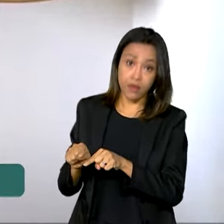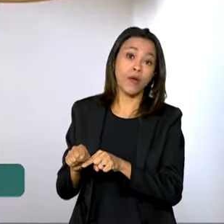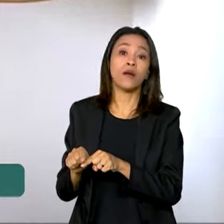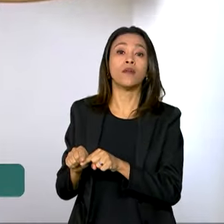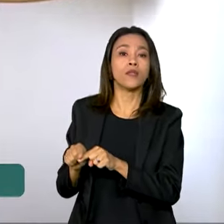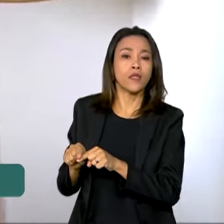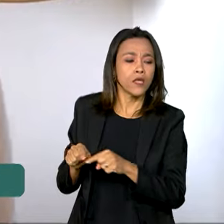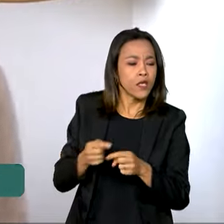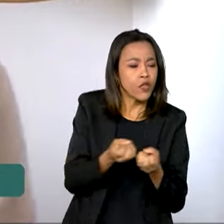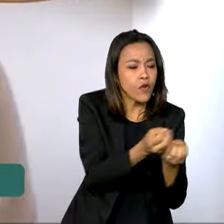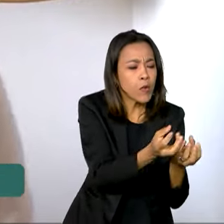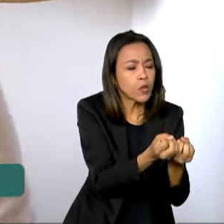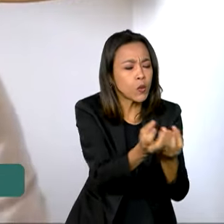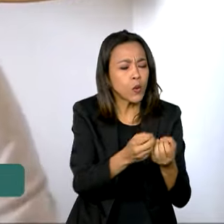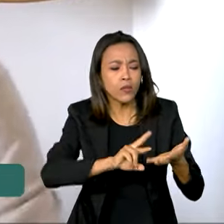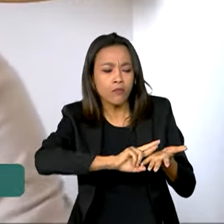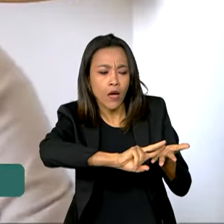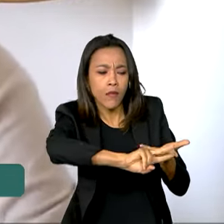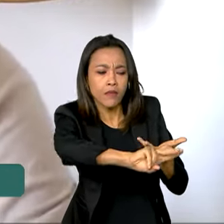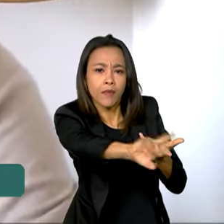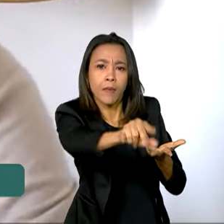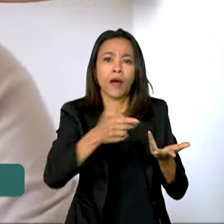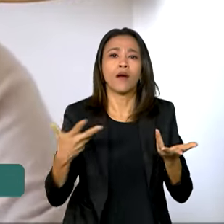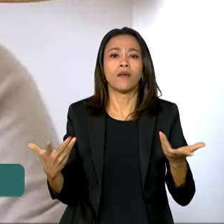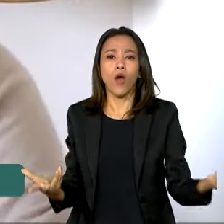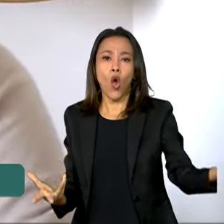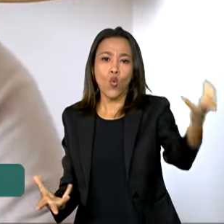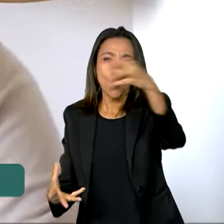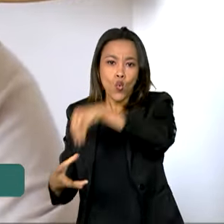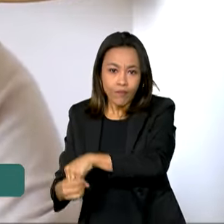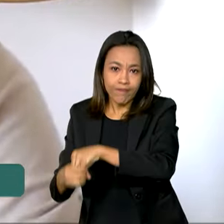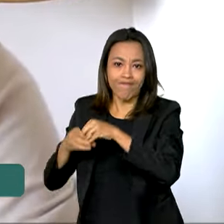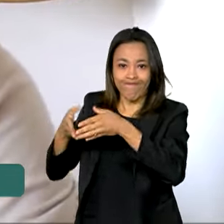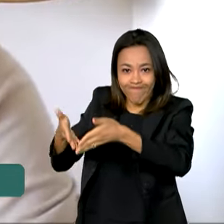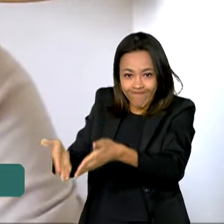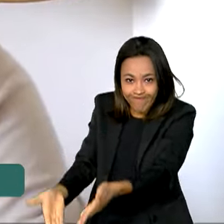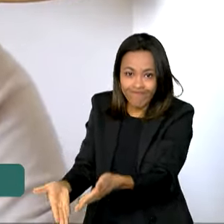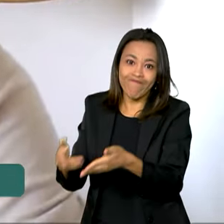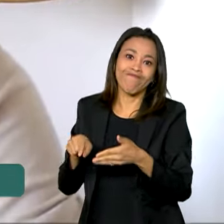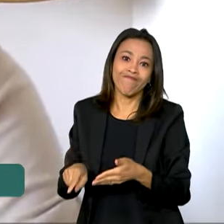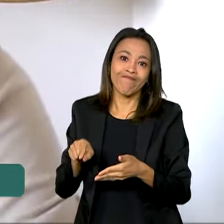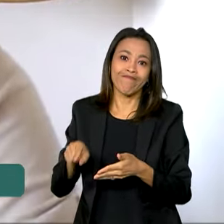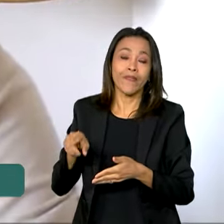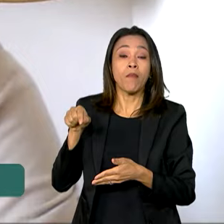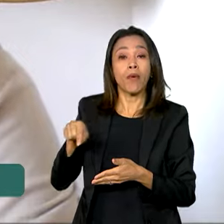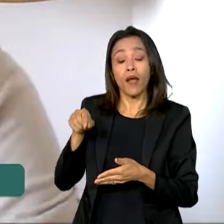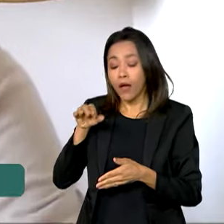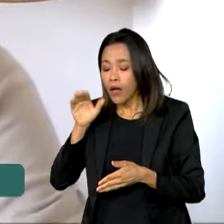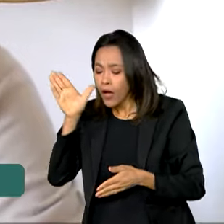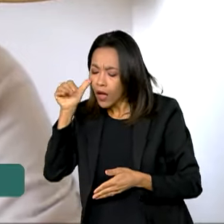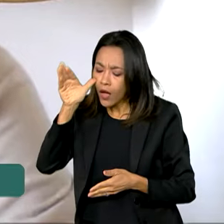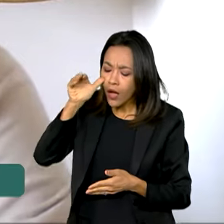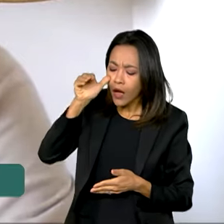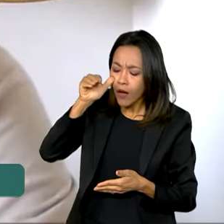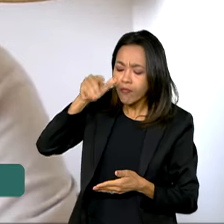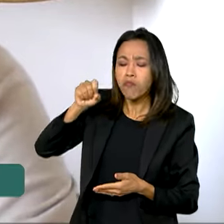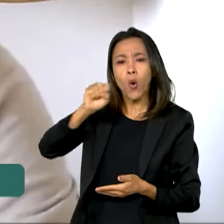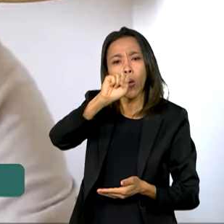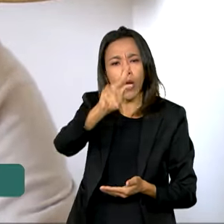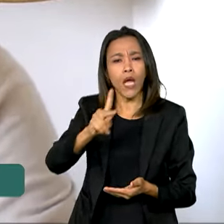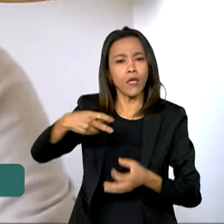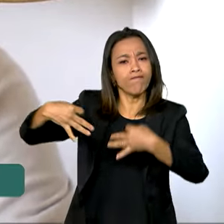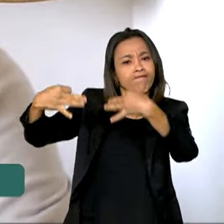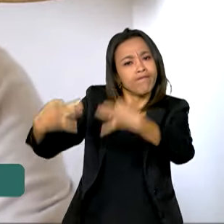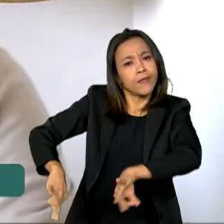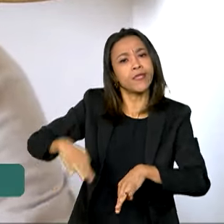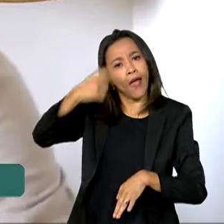converse por meio de tecnologias, automaticamente com os gestores dessa informação para validar, por exemplo,